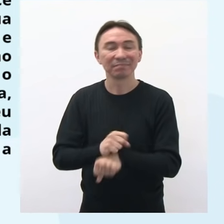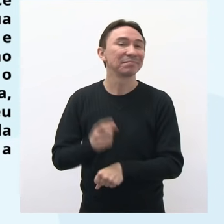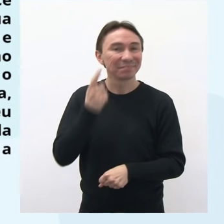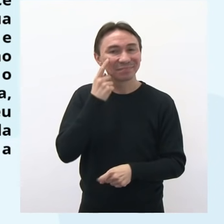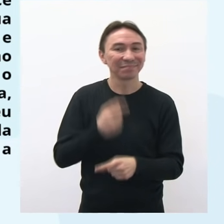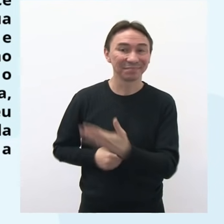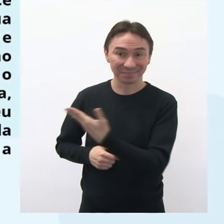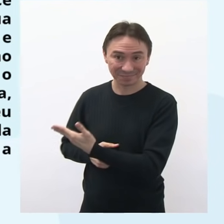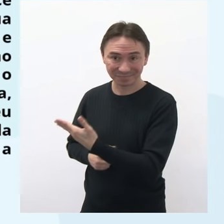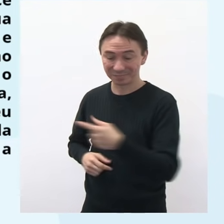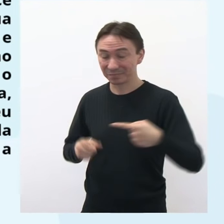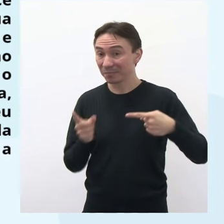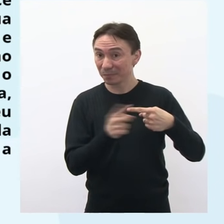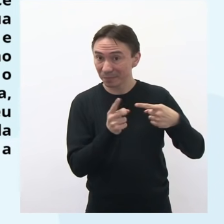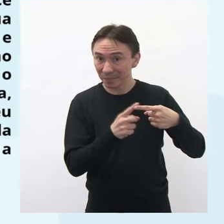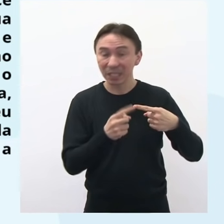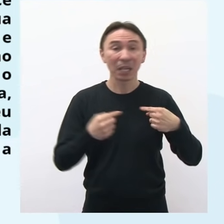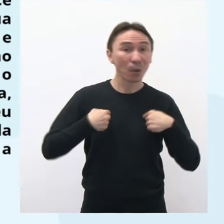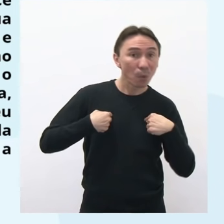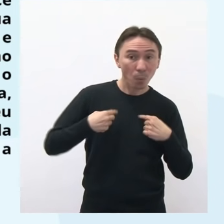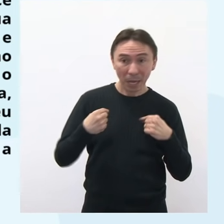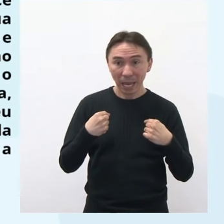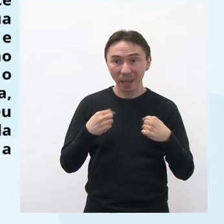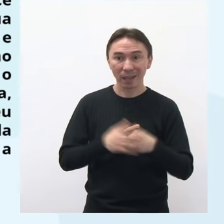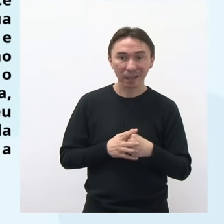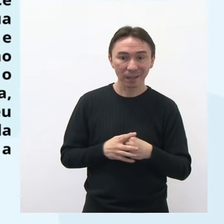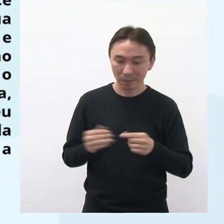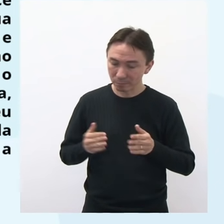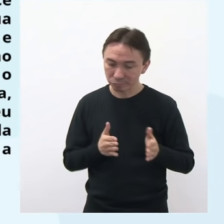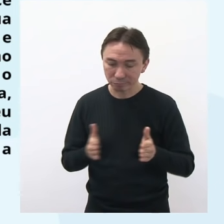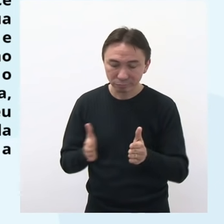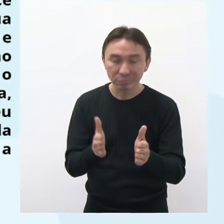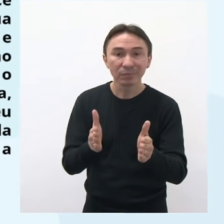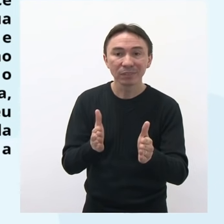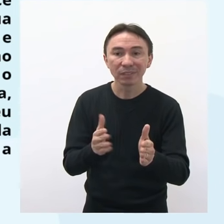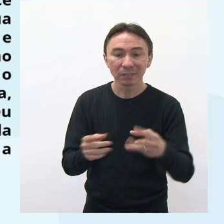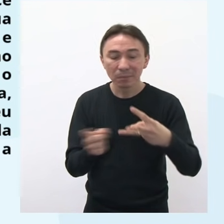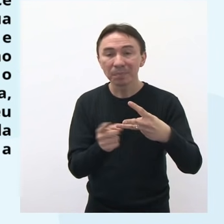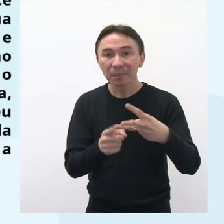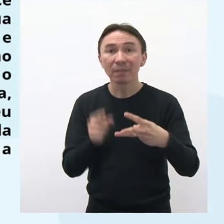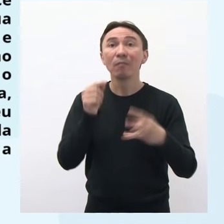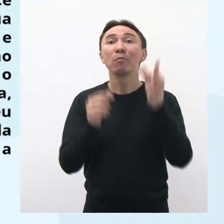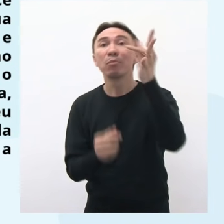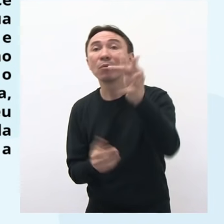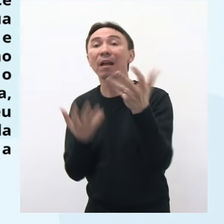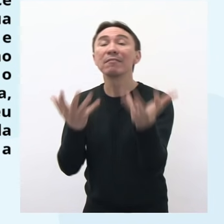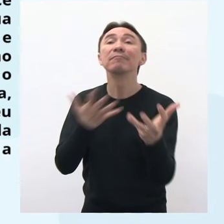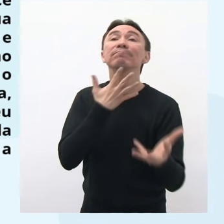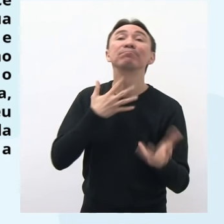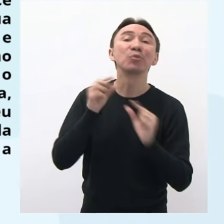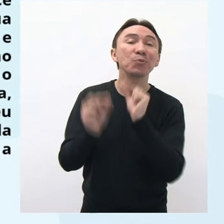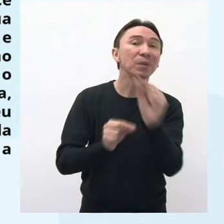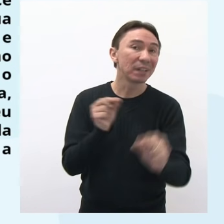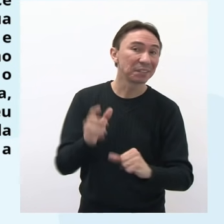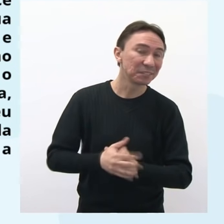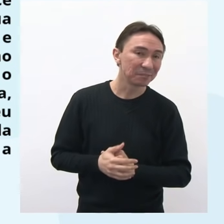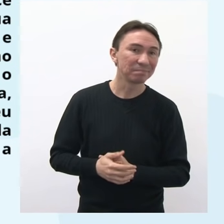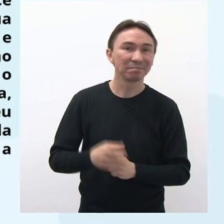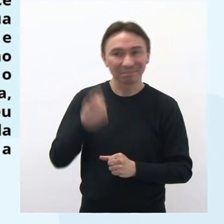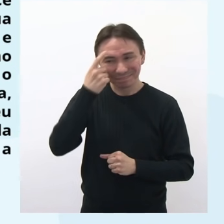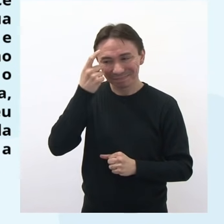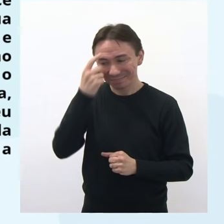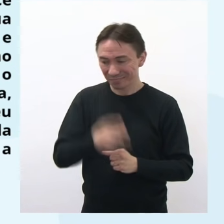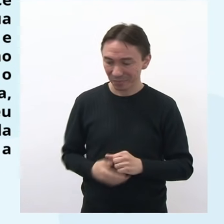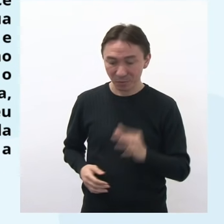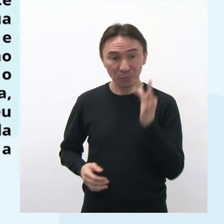nosso percurso e nós temos aí quem queremos ser. Então, assim, pensar no futuro é projetar a esperança do que